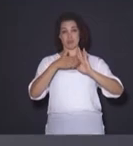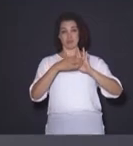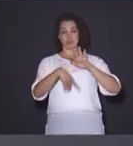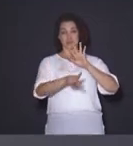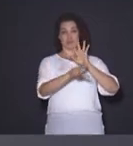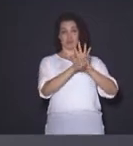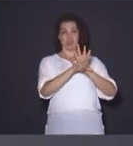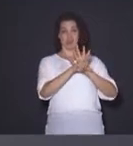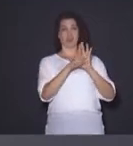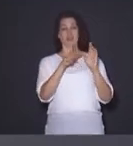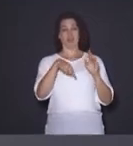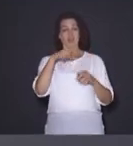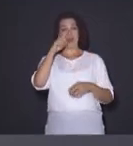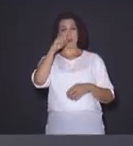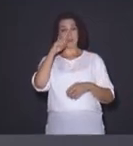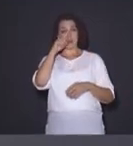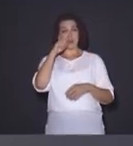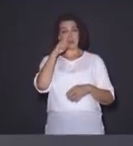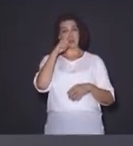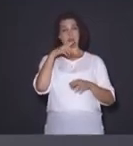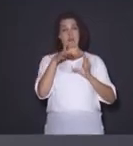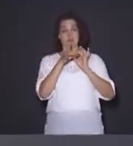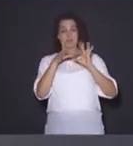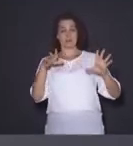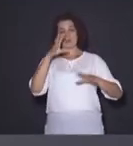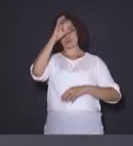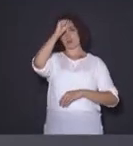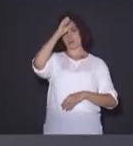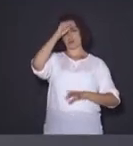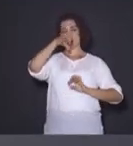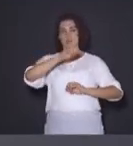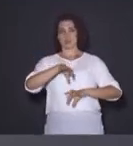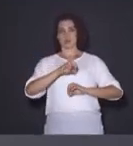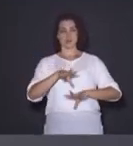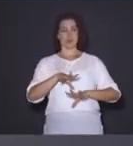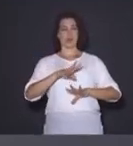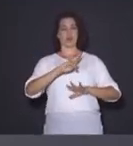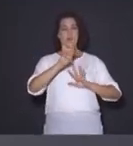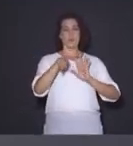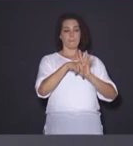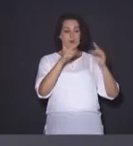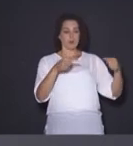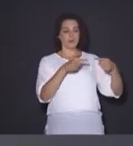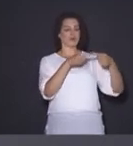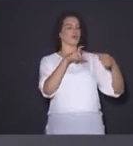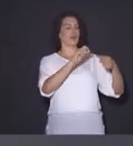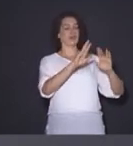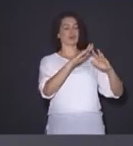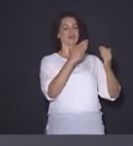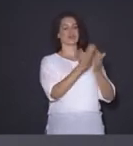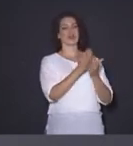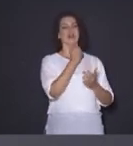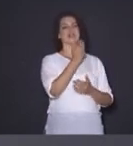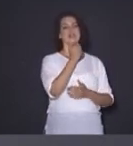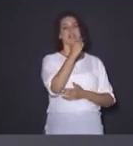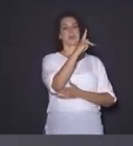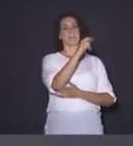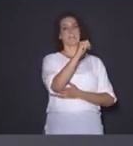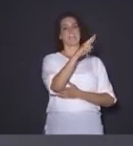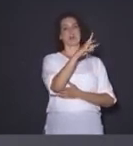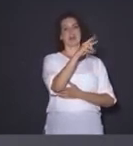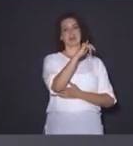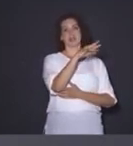de cátedra liberdade de aprender ensinar que vem é nesse bojo do escola sem partido o escola sem partido hoje